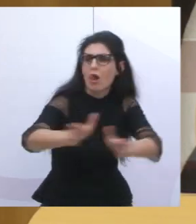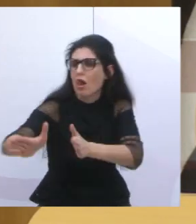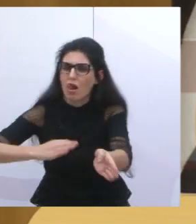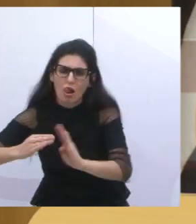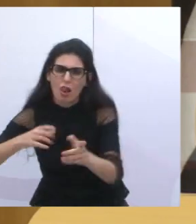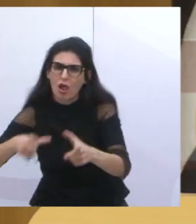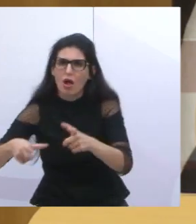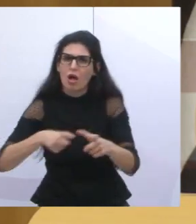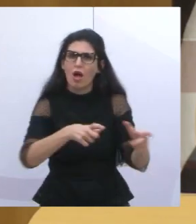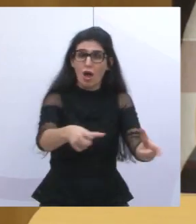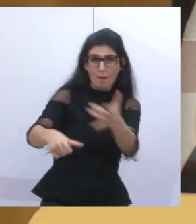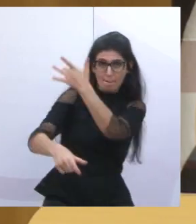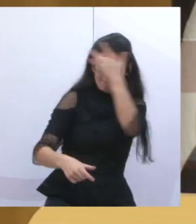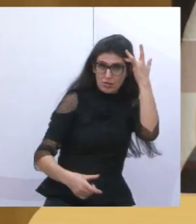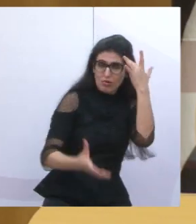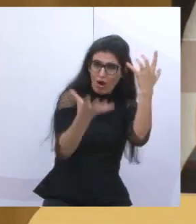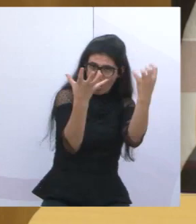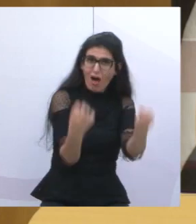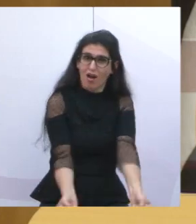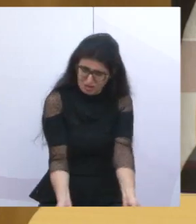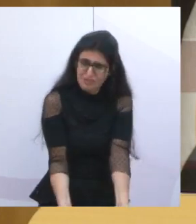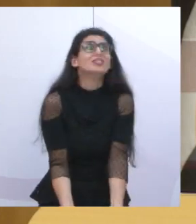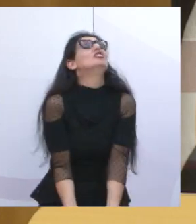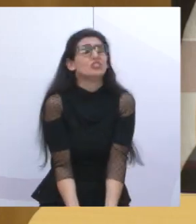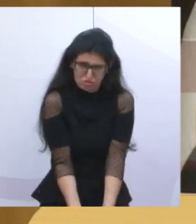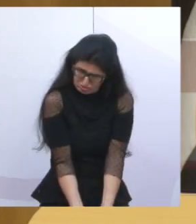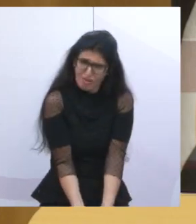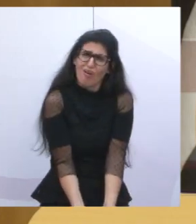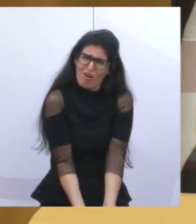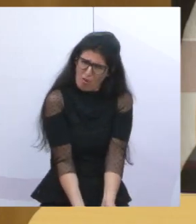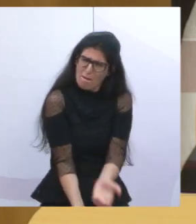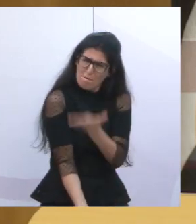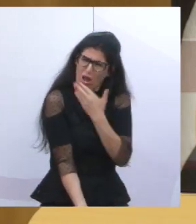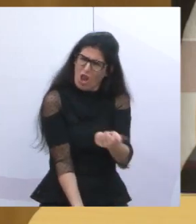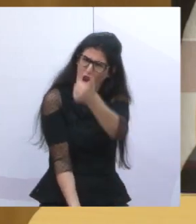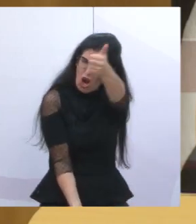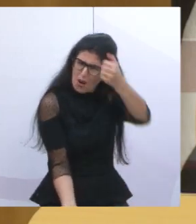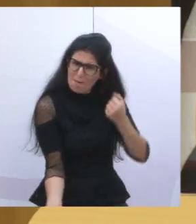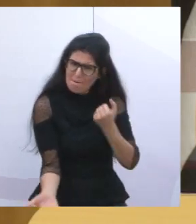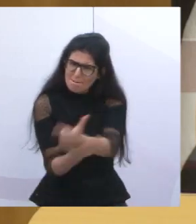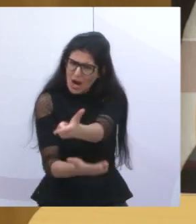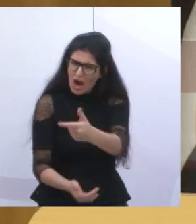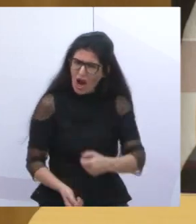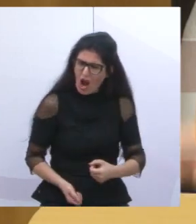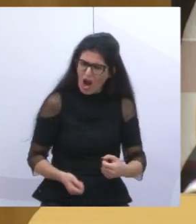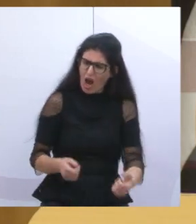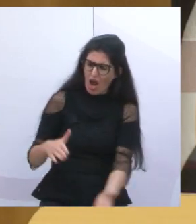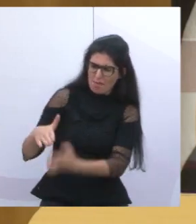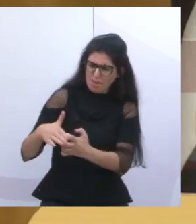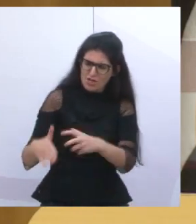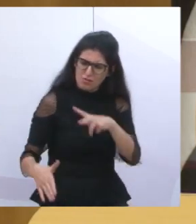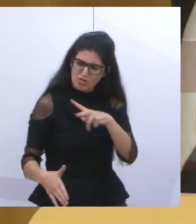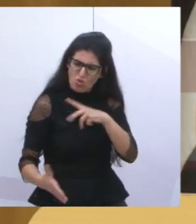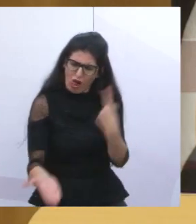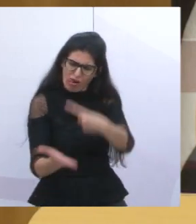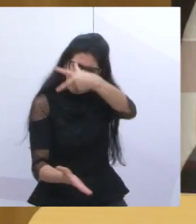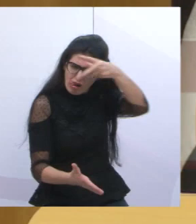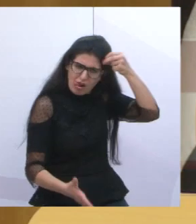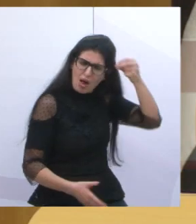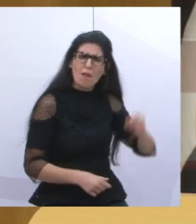pessoas aceitaram, porque queriam pagar para aquela melhoria chegar mais rapidamente ao seu